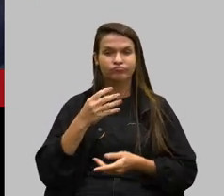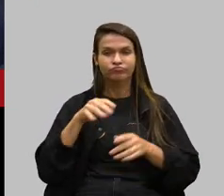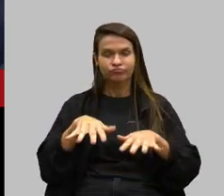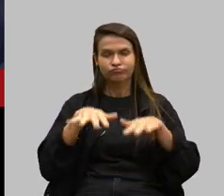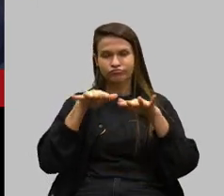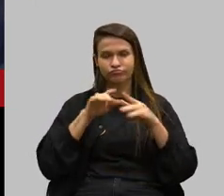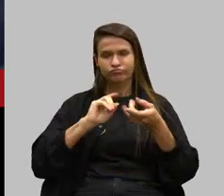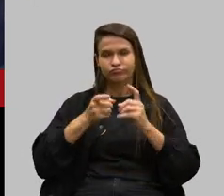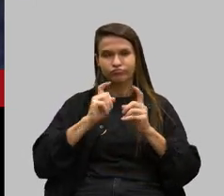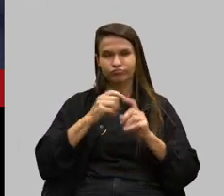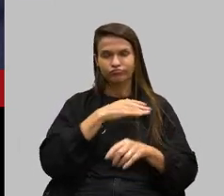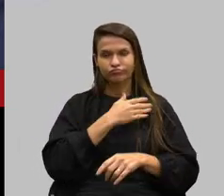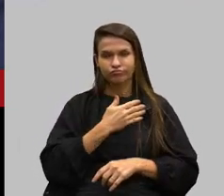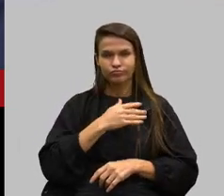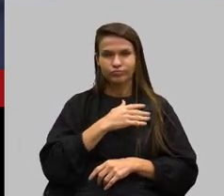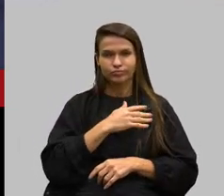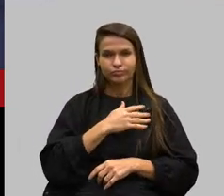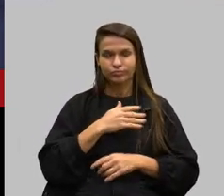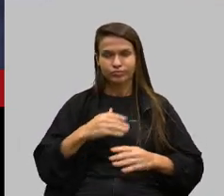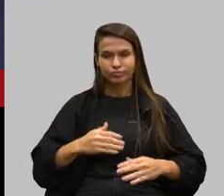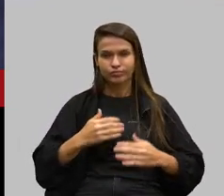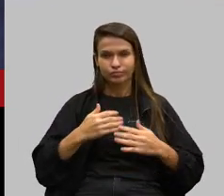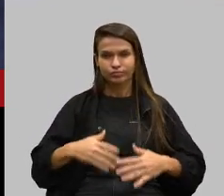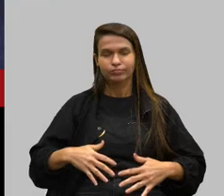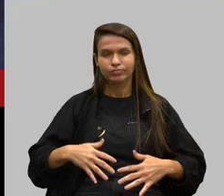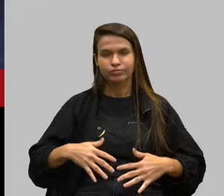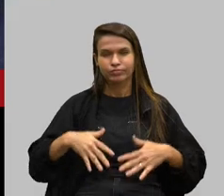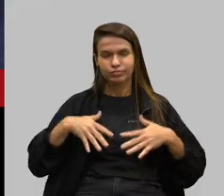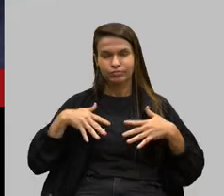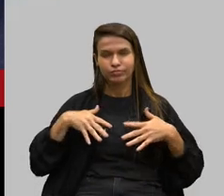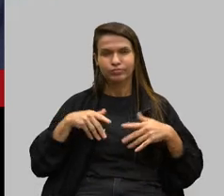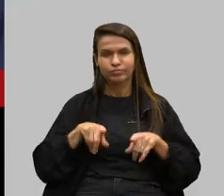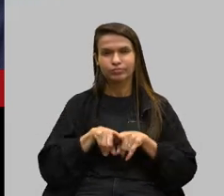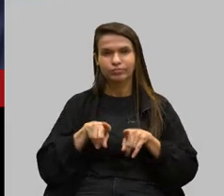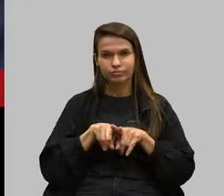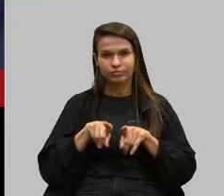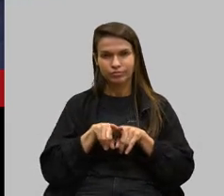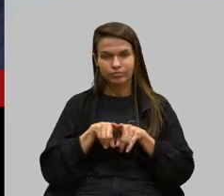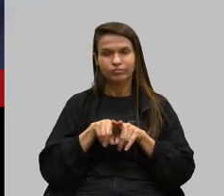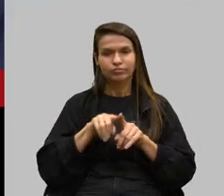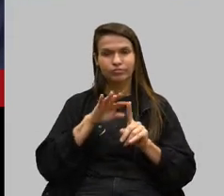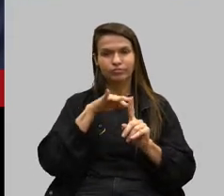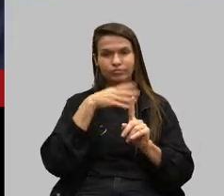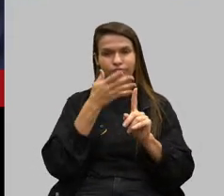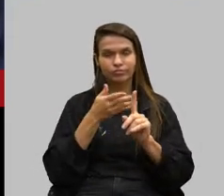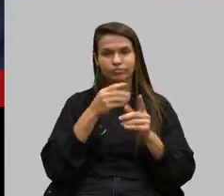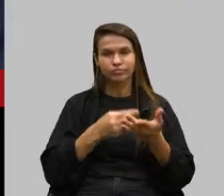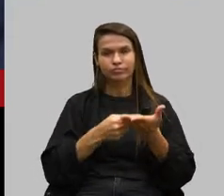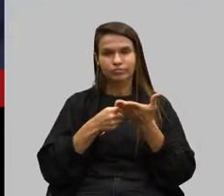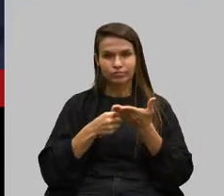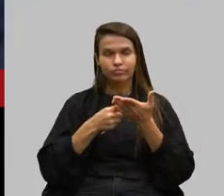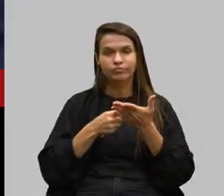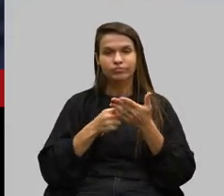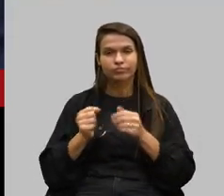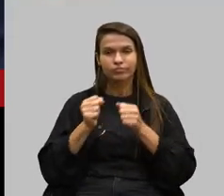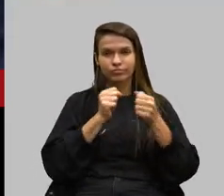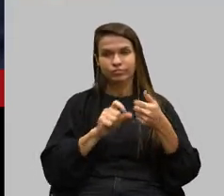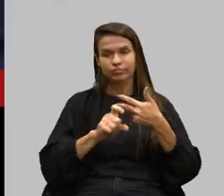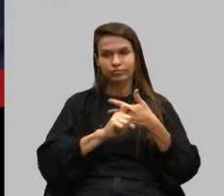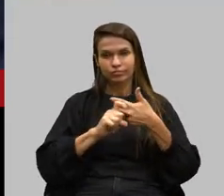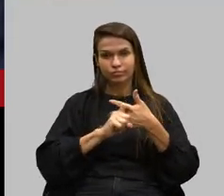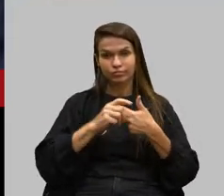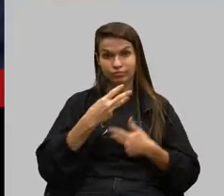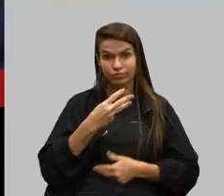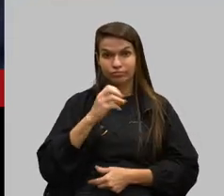em 95% delas 231 audiências com convidados do Poder Executivo e